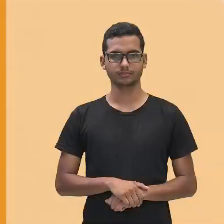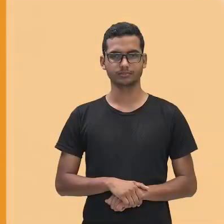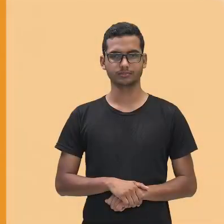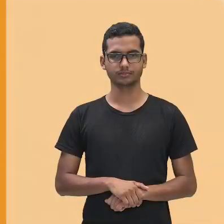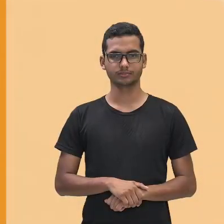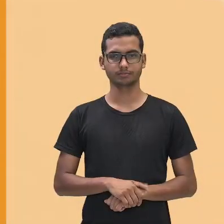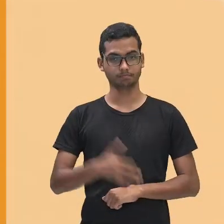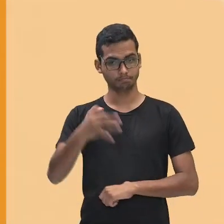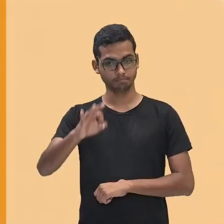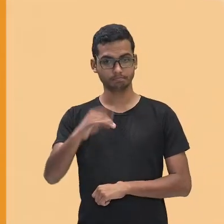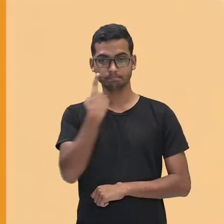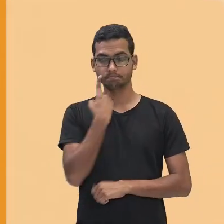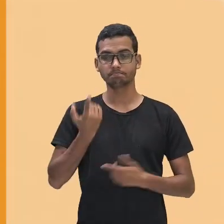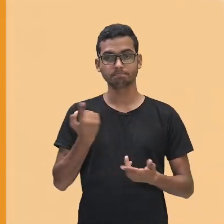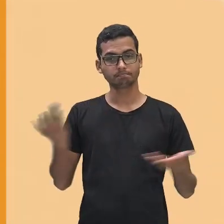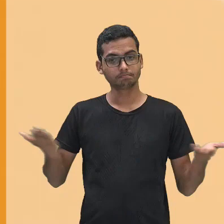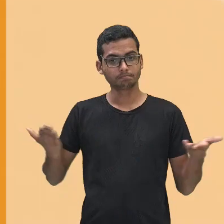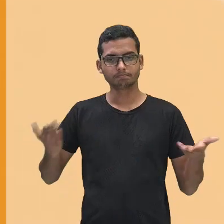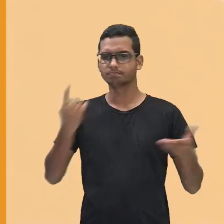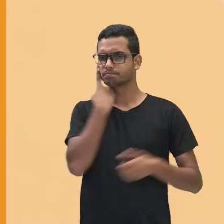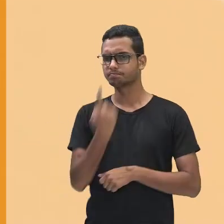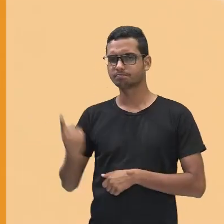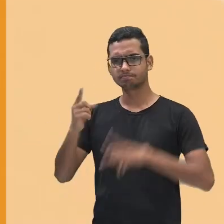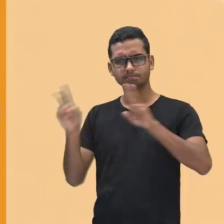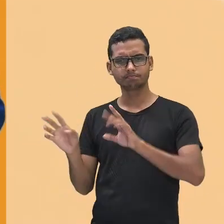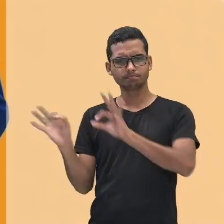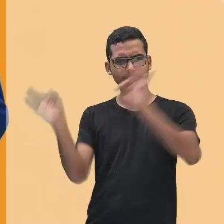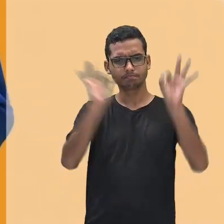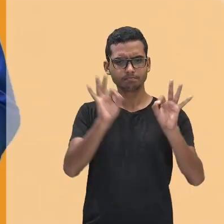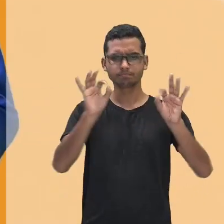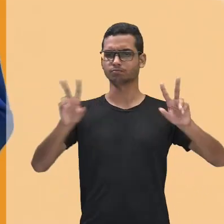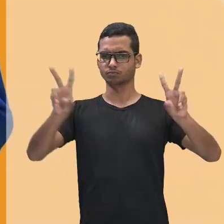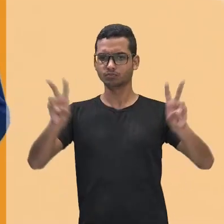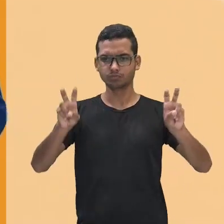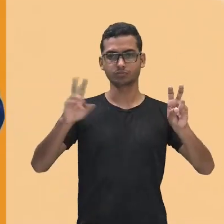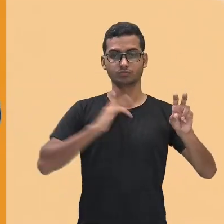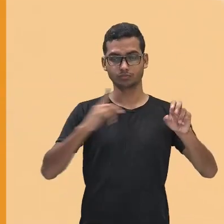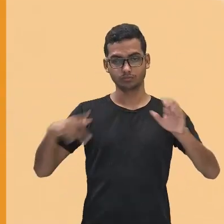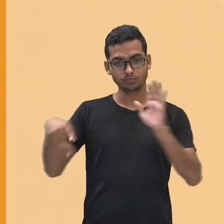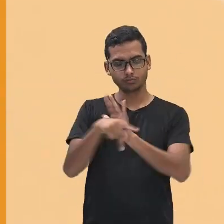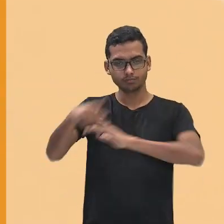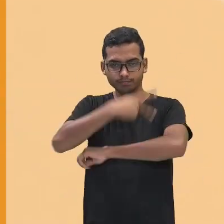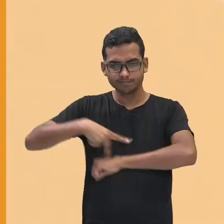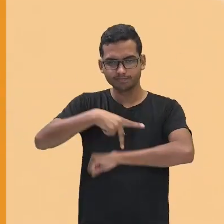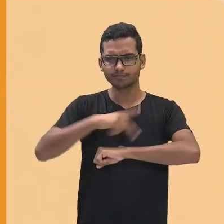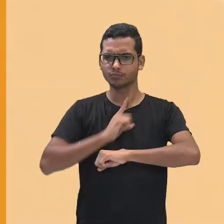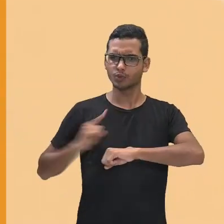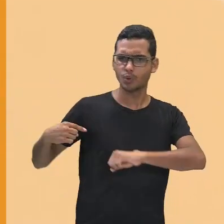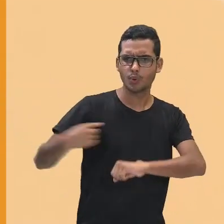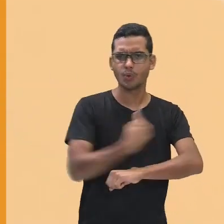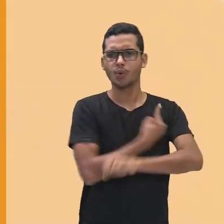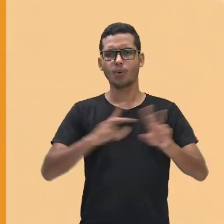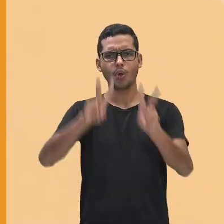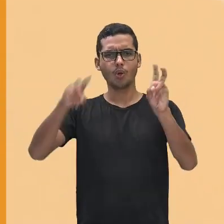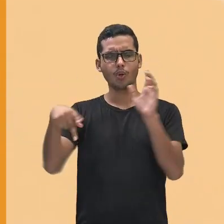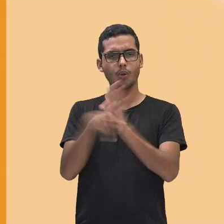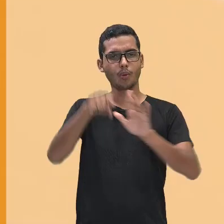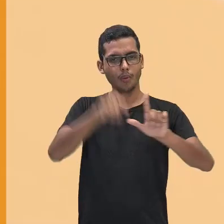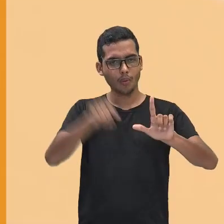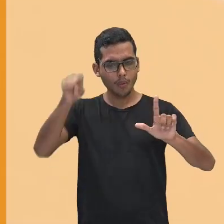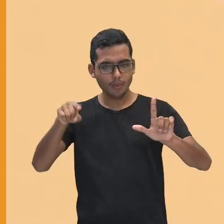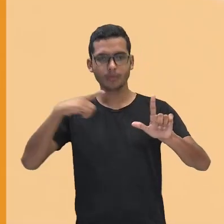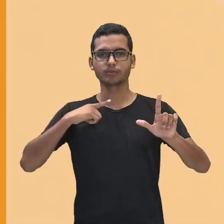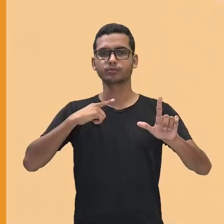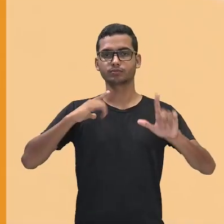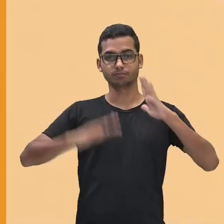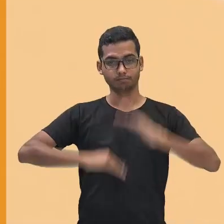Muito bem, então vamos verificar um pouco da situação do nosso país com relação ao Índice de Desenvolvimento